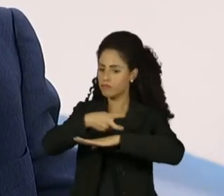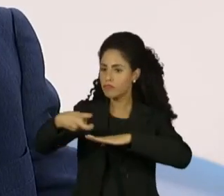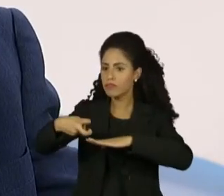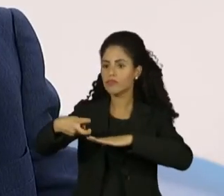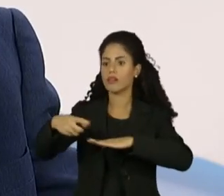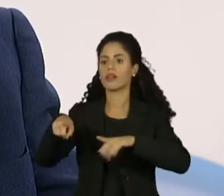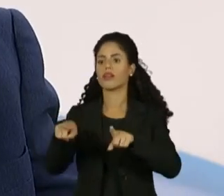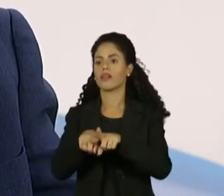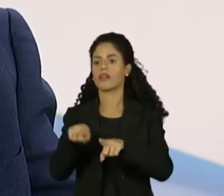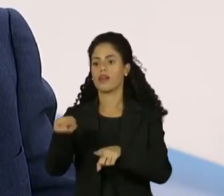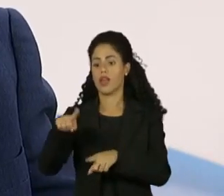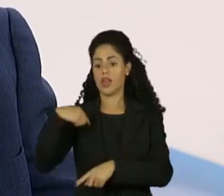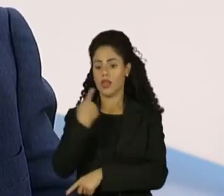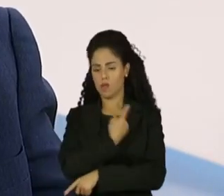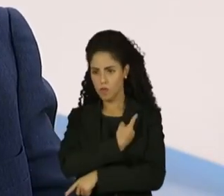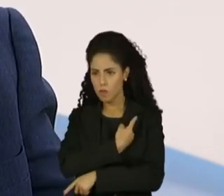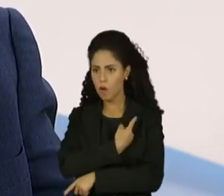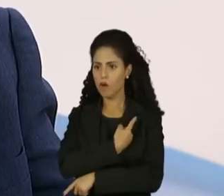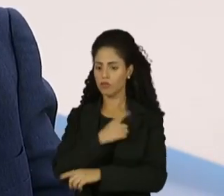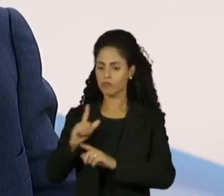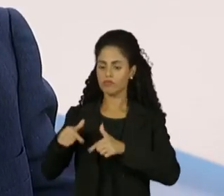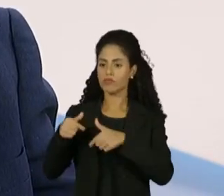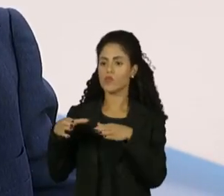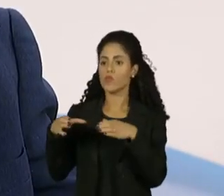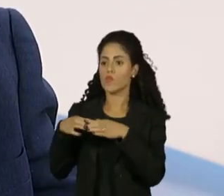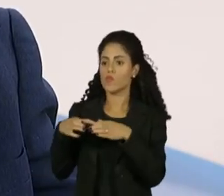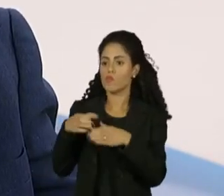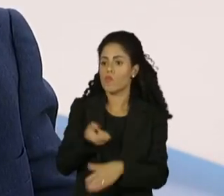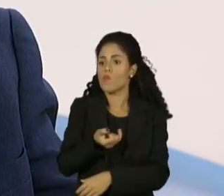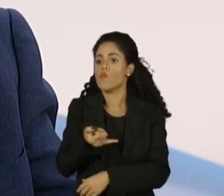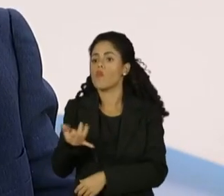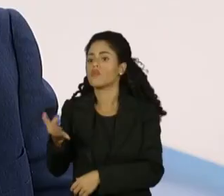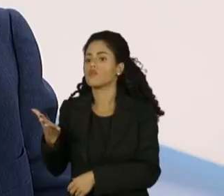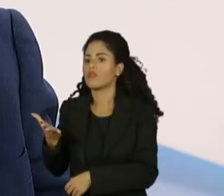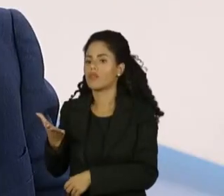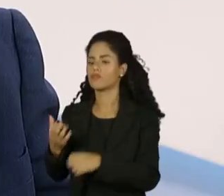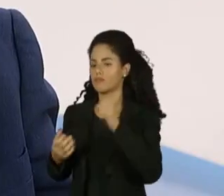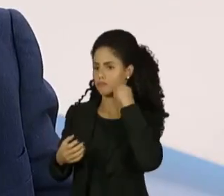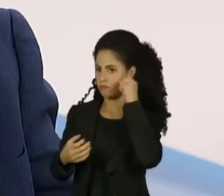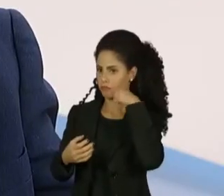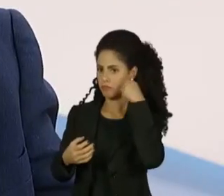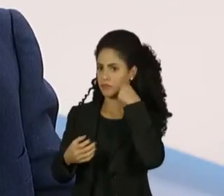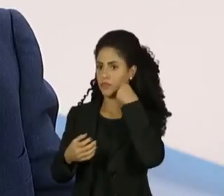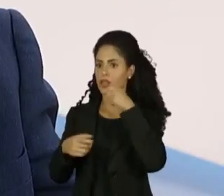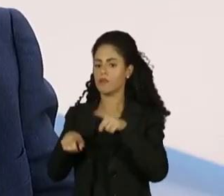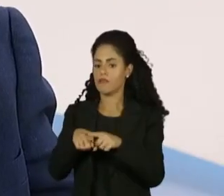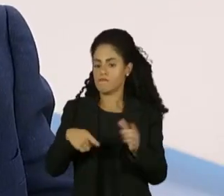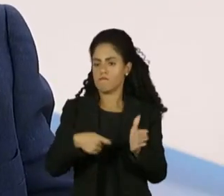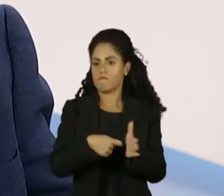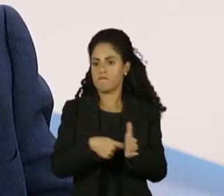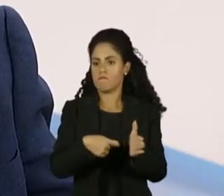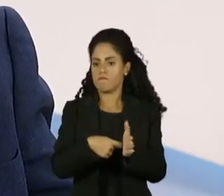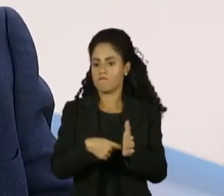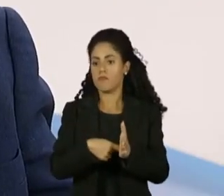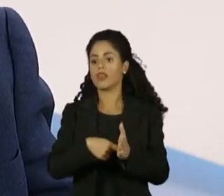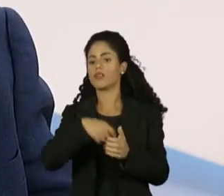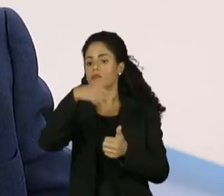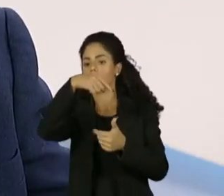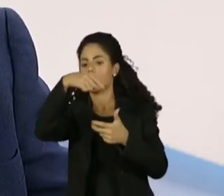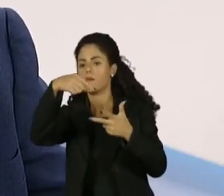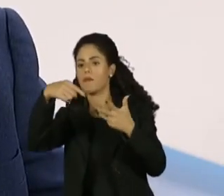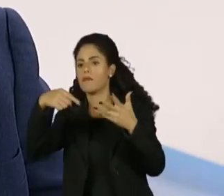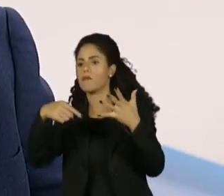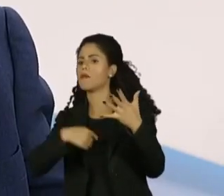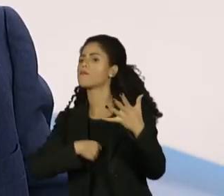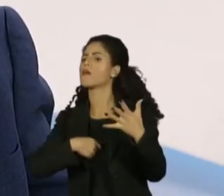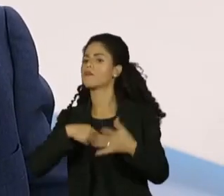um processo de impeachment e nós tivermos um número suficiente de senadores e uma pressão popular e motivos jurídicos